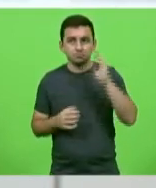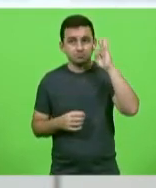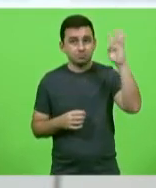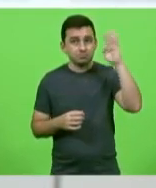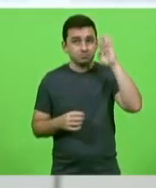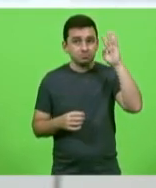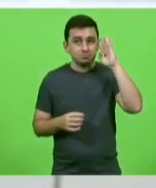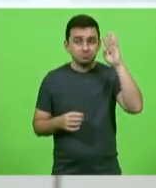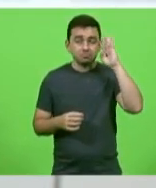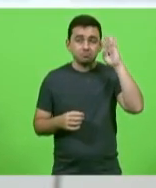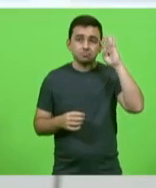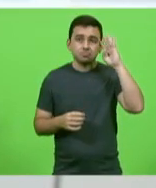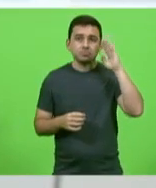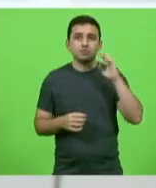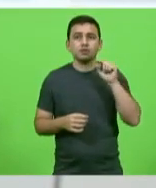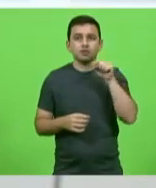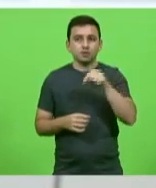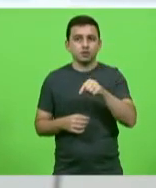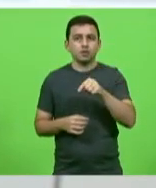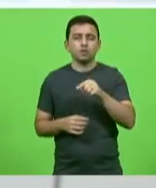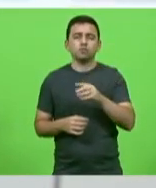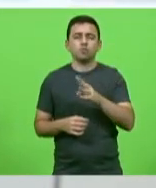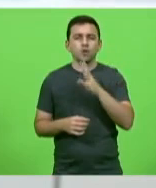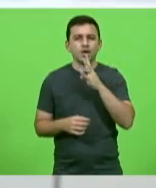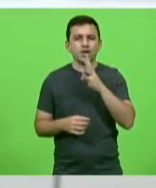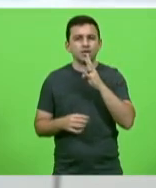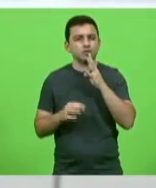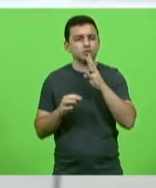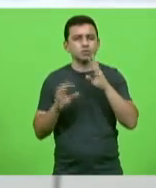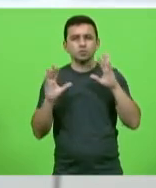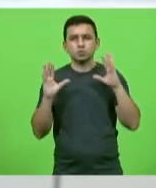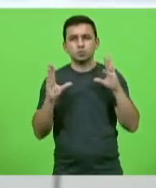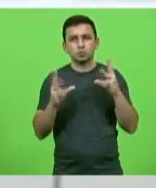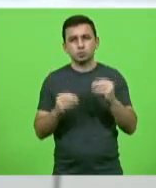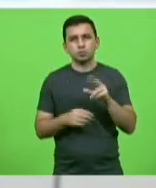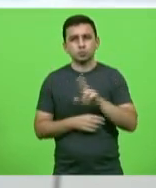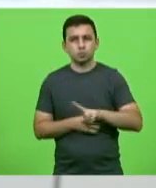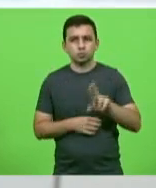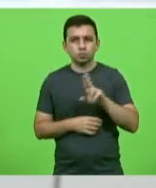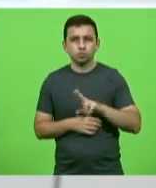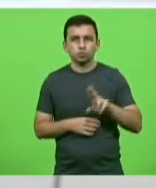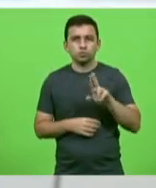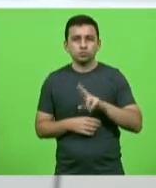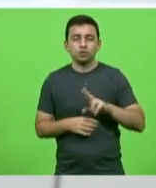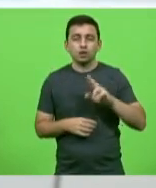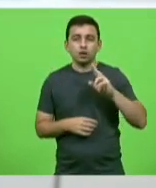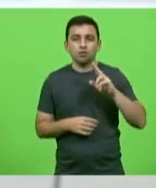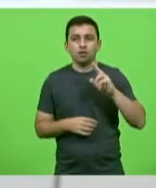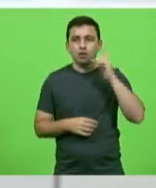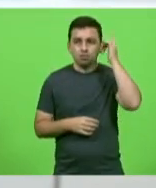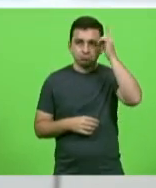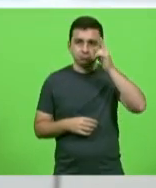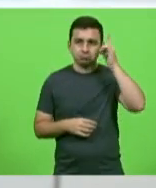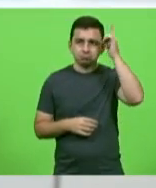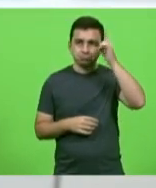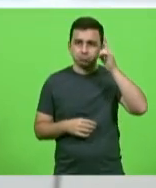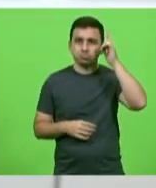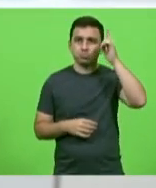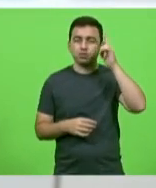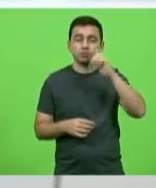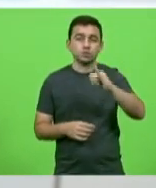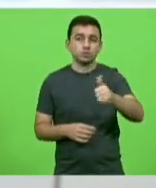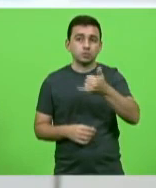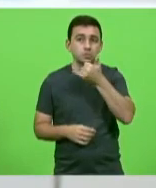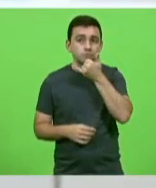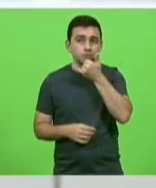indutivo que é o conhecimento amplificado pela utilização da lógica para justificar